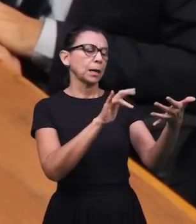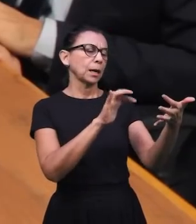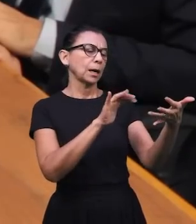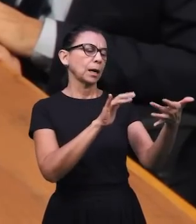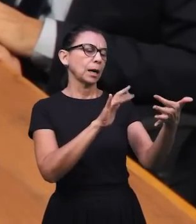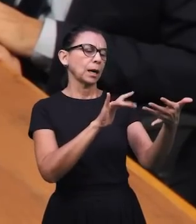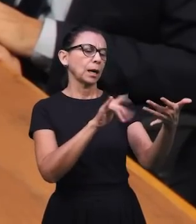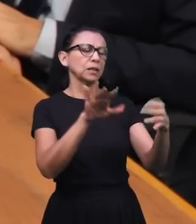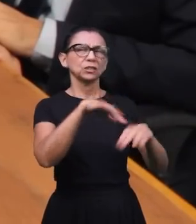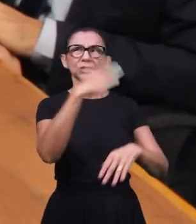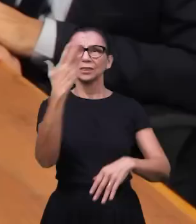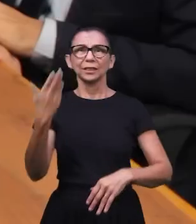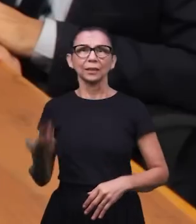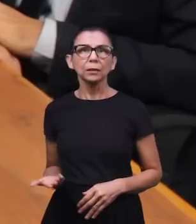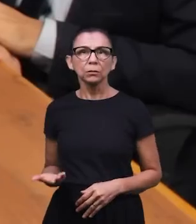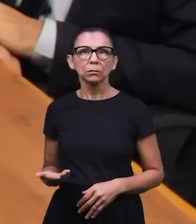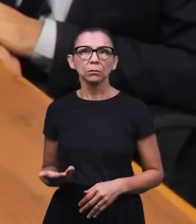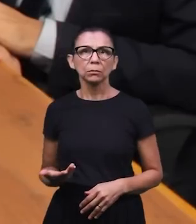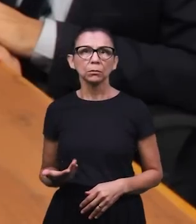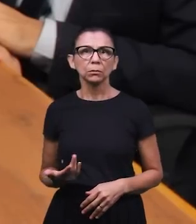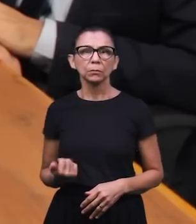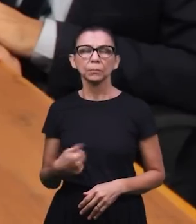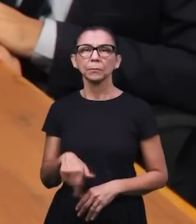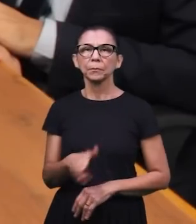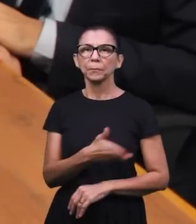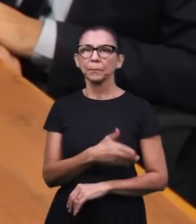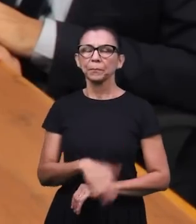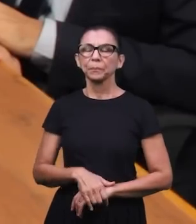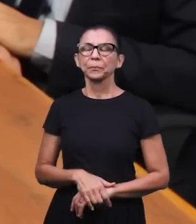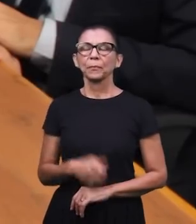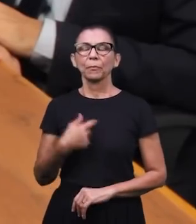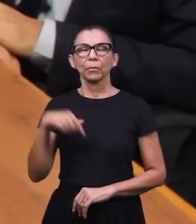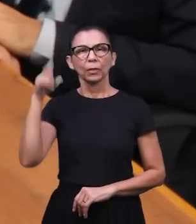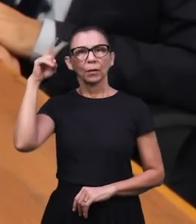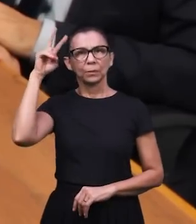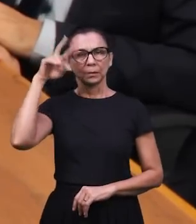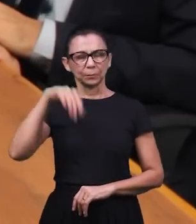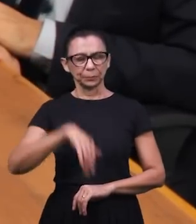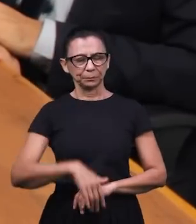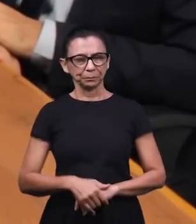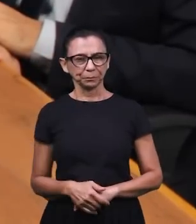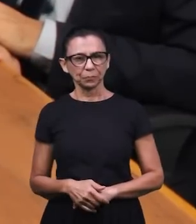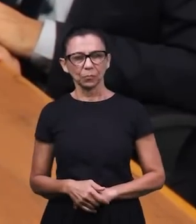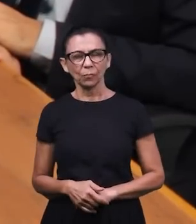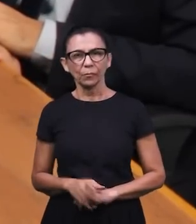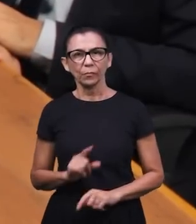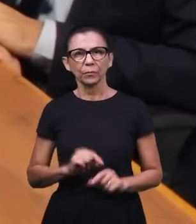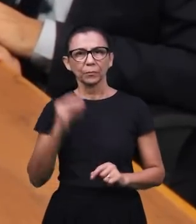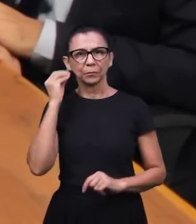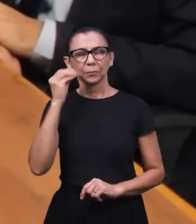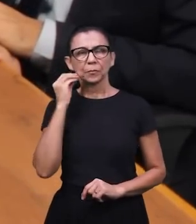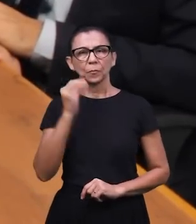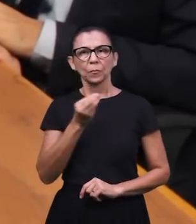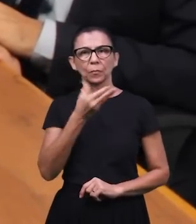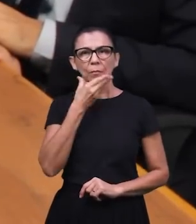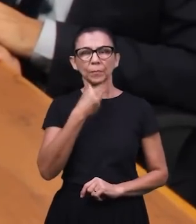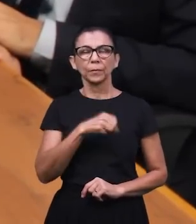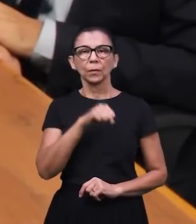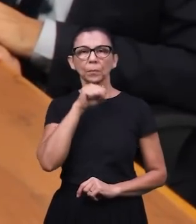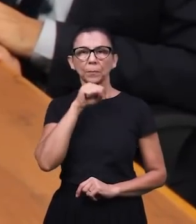que conversar com ele. Eu me lembro de uma história, eu gosto muito de contar umas histórias assim. Mas ótimo. Eu gosto da história. Eu me lembro da história de um